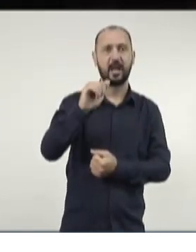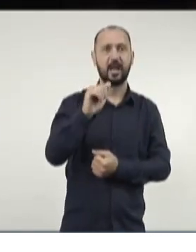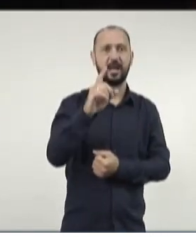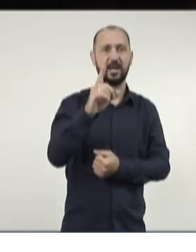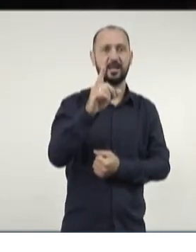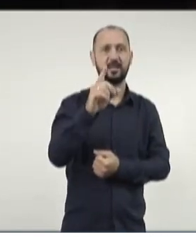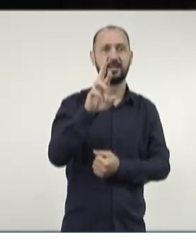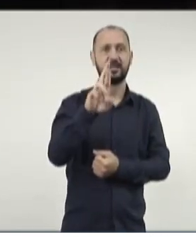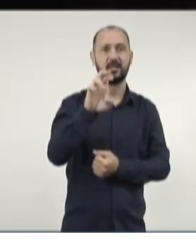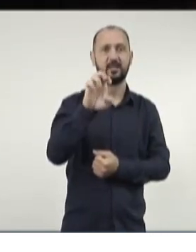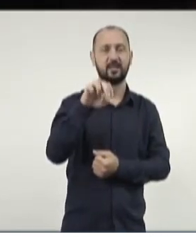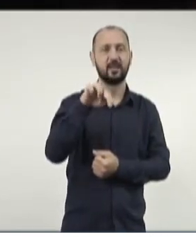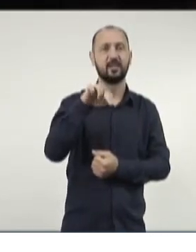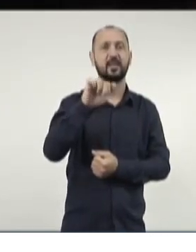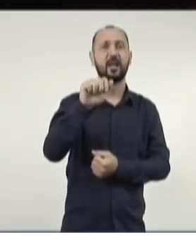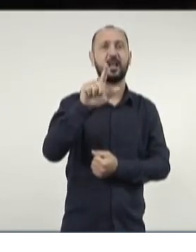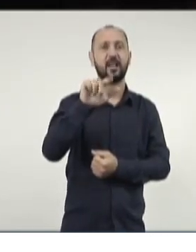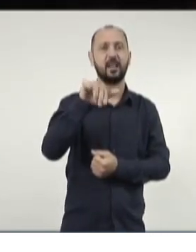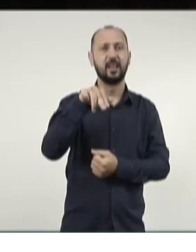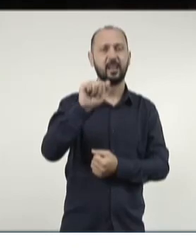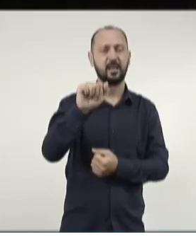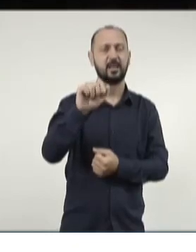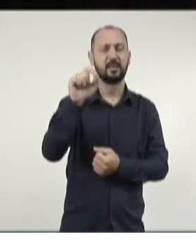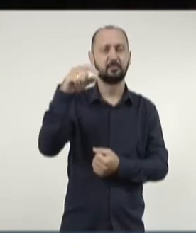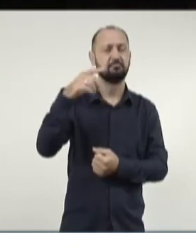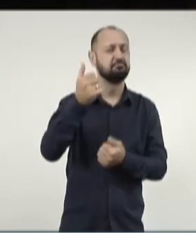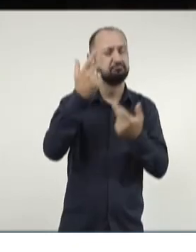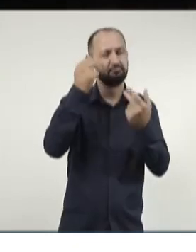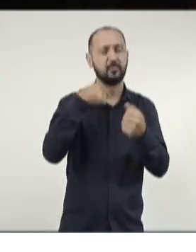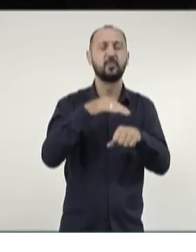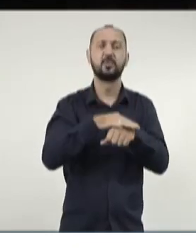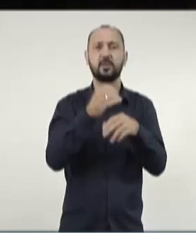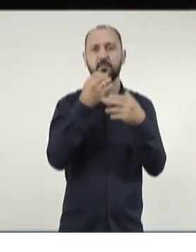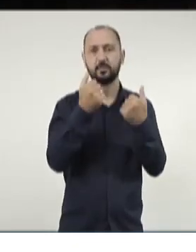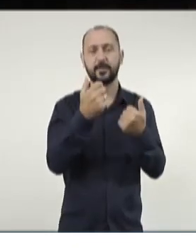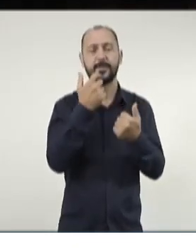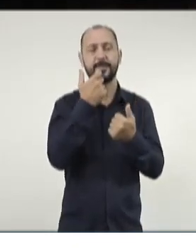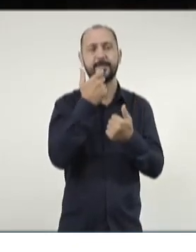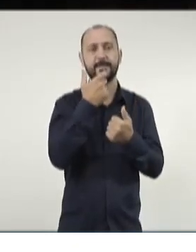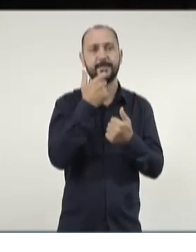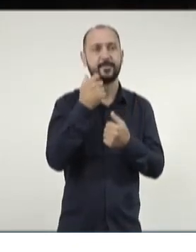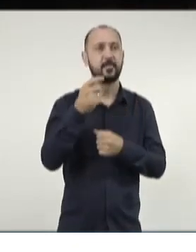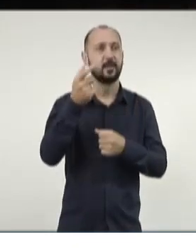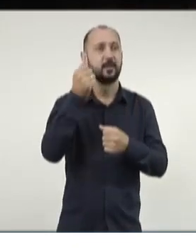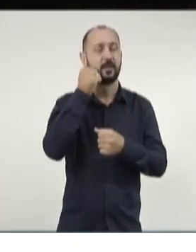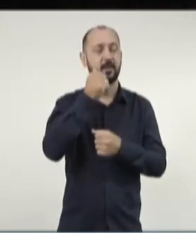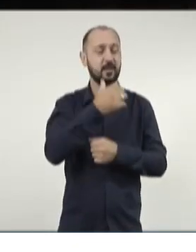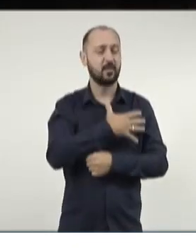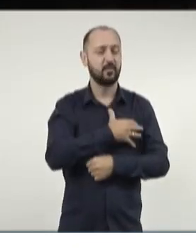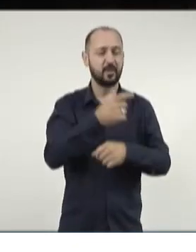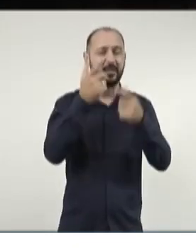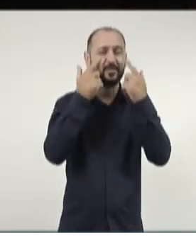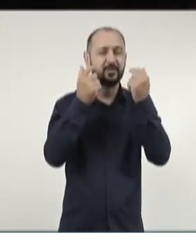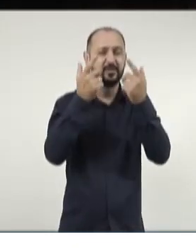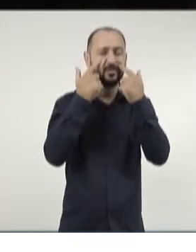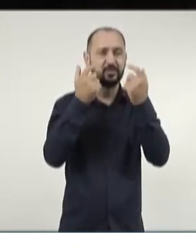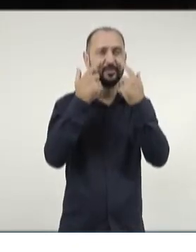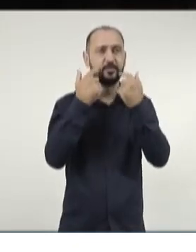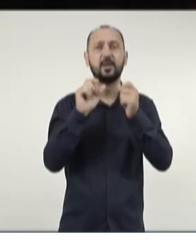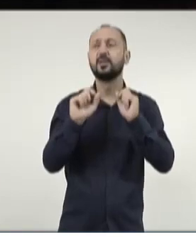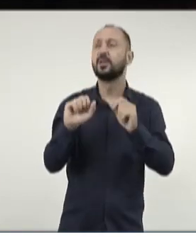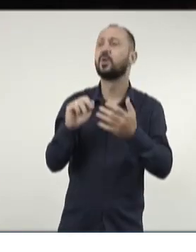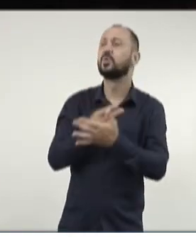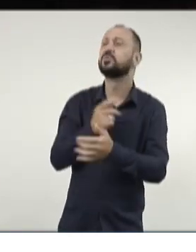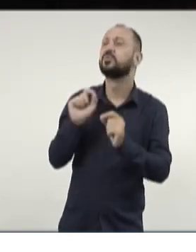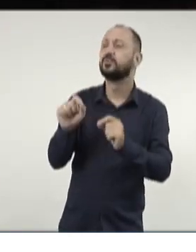mas sem queixas, ela estava bem, conversou comigo, disse que estava tudo bem. E a filha chorando. E eu falei assim, mas o